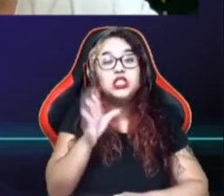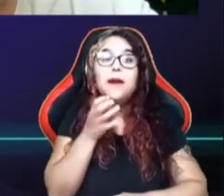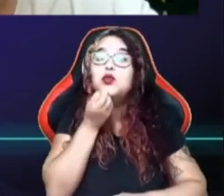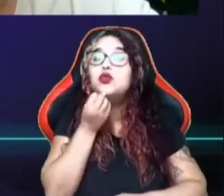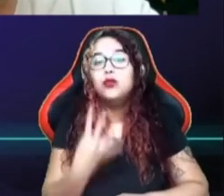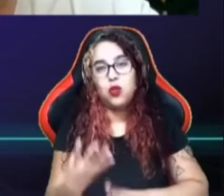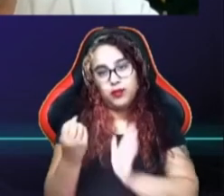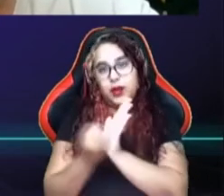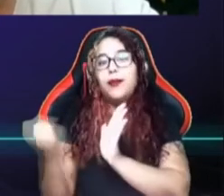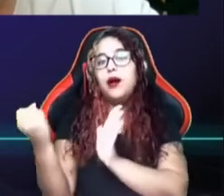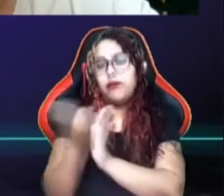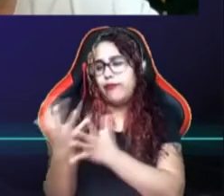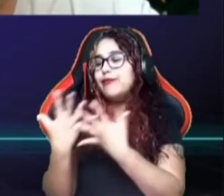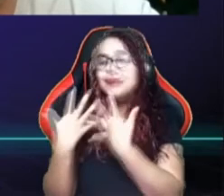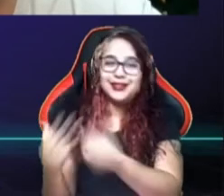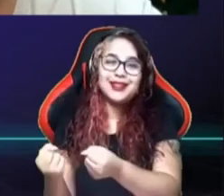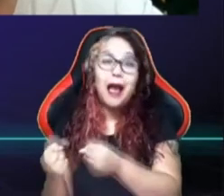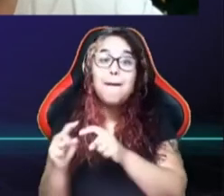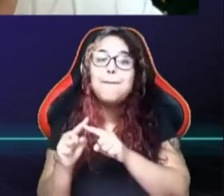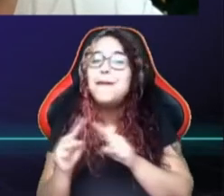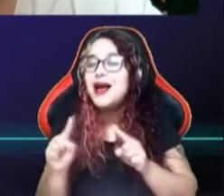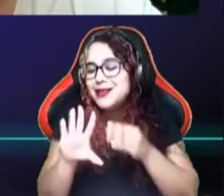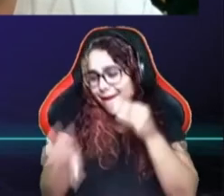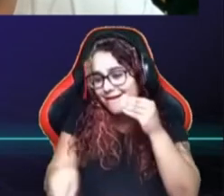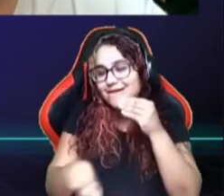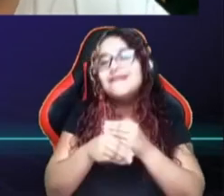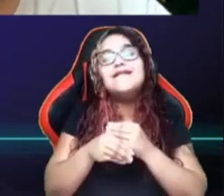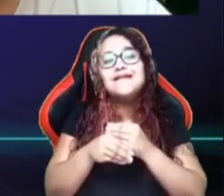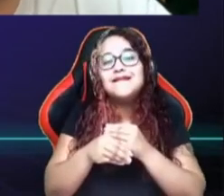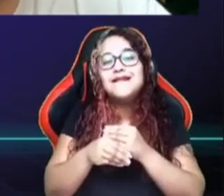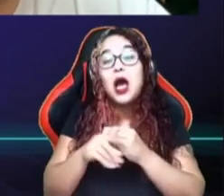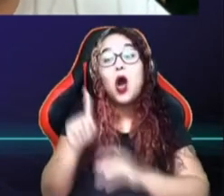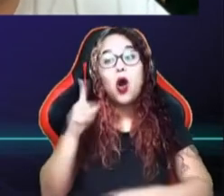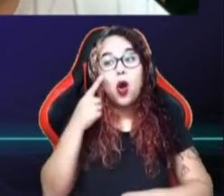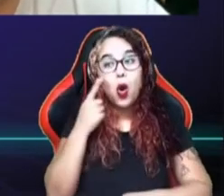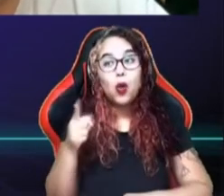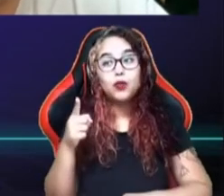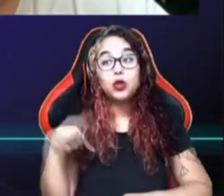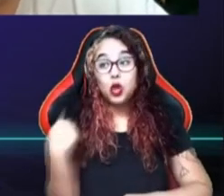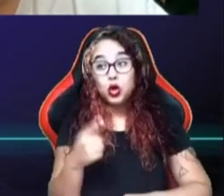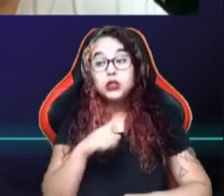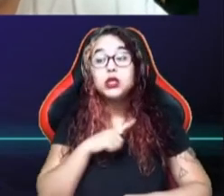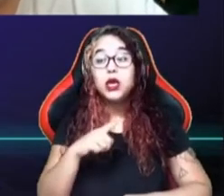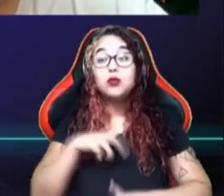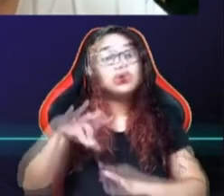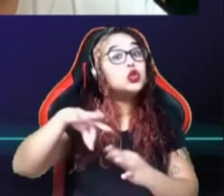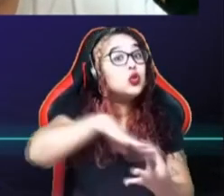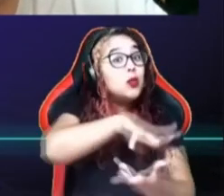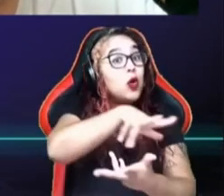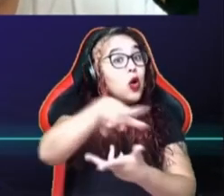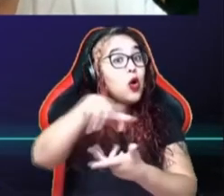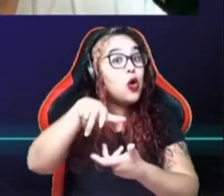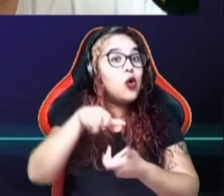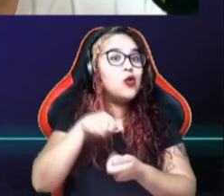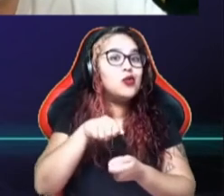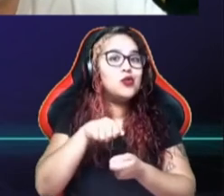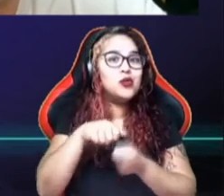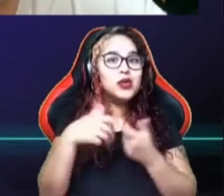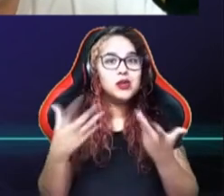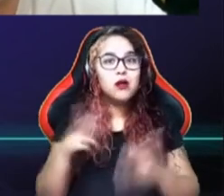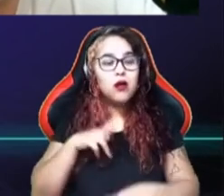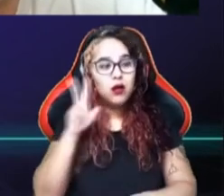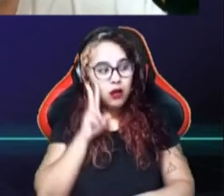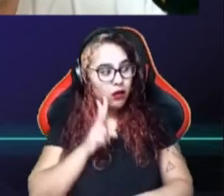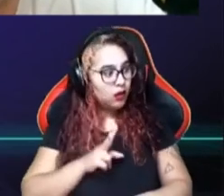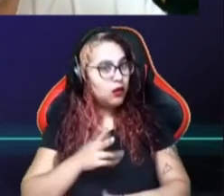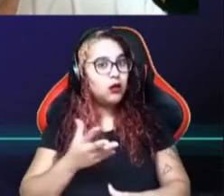mas a gente tem uma base que é 4 vezes isso já no mundo inteiro. Então, e isso vem meio de brinde, assim, a